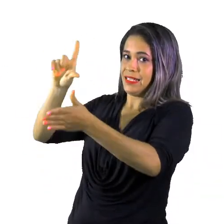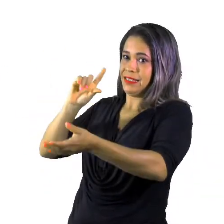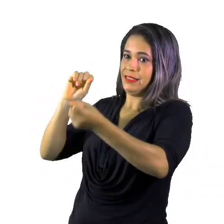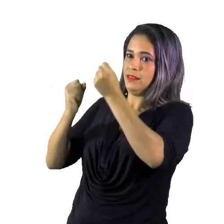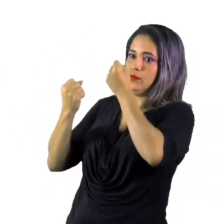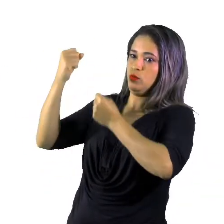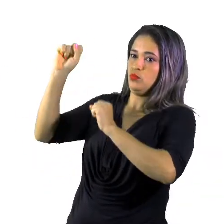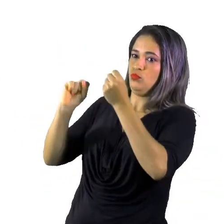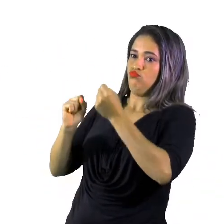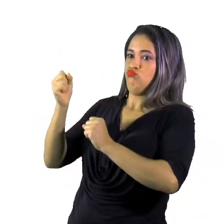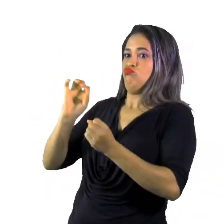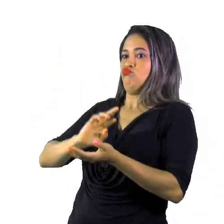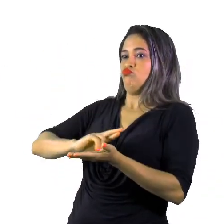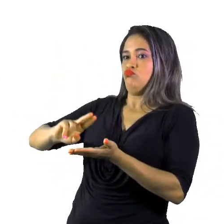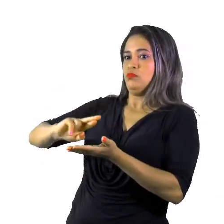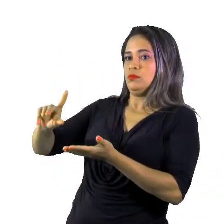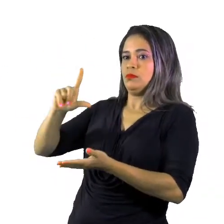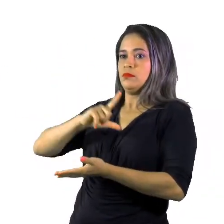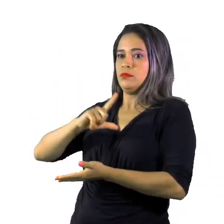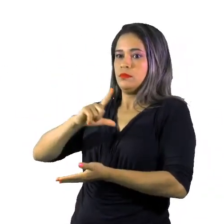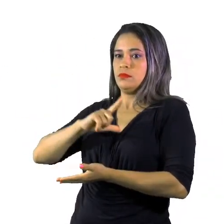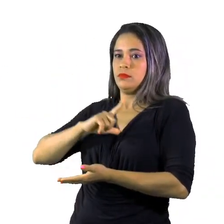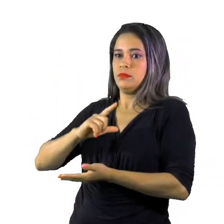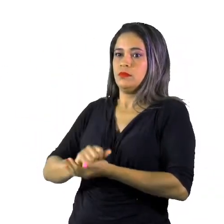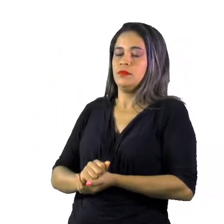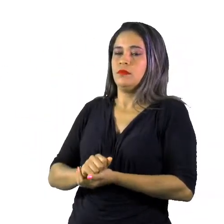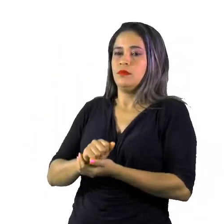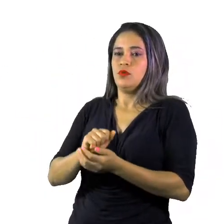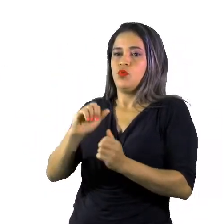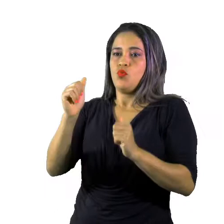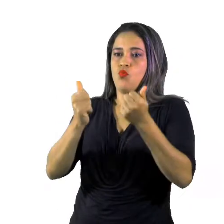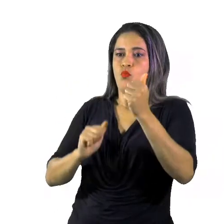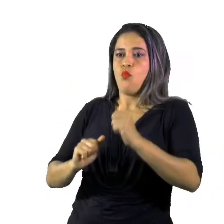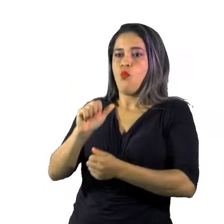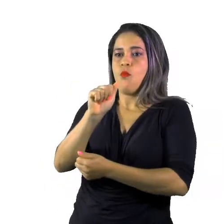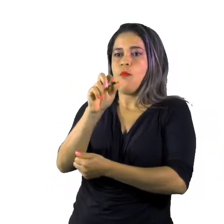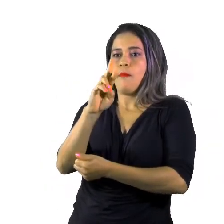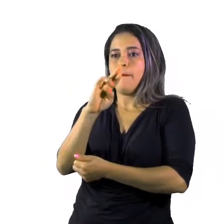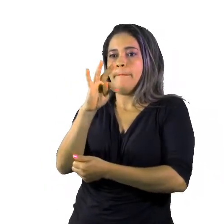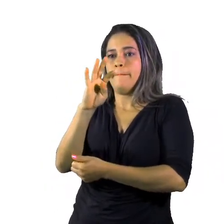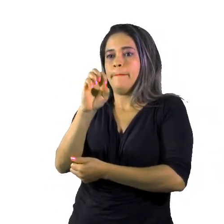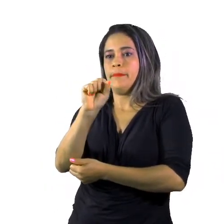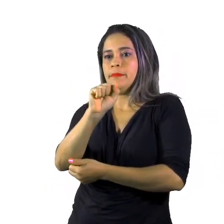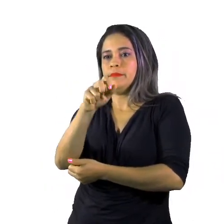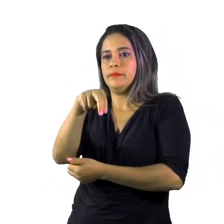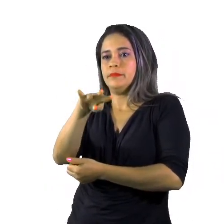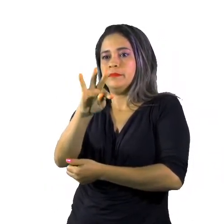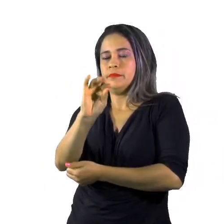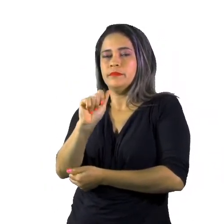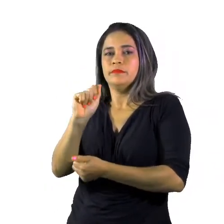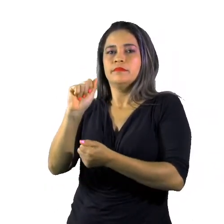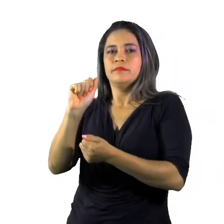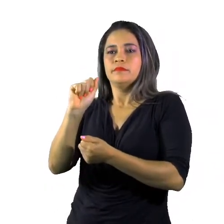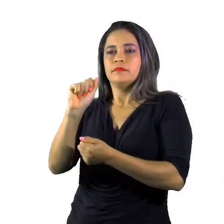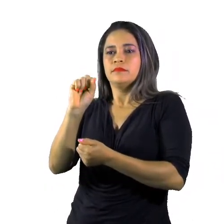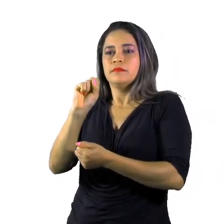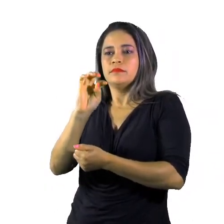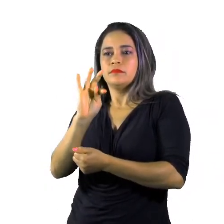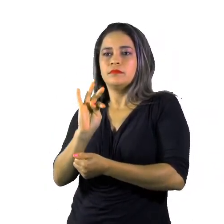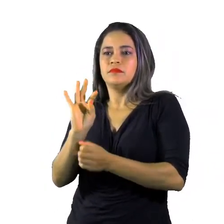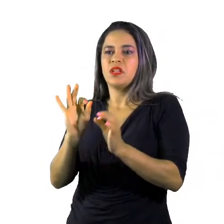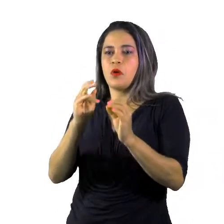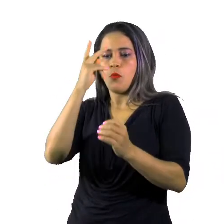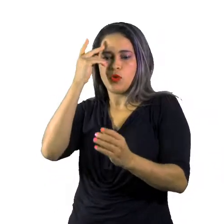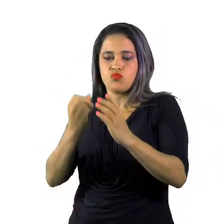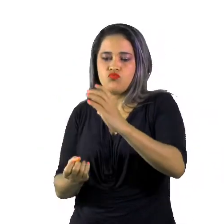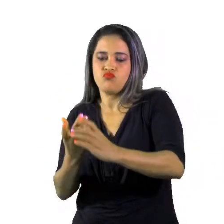produtos industrializados, nós tínhamos o artesanato, tá? Que eram produtos feitos